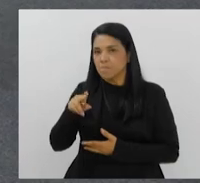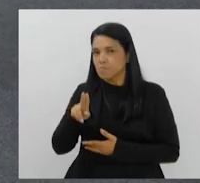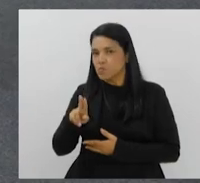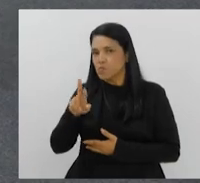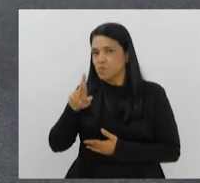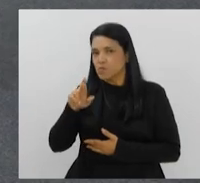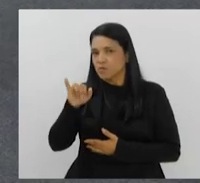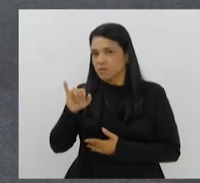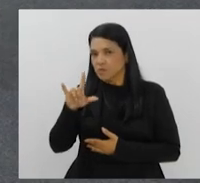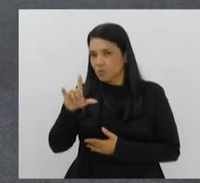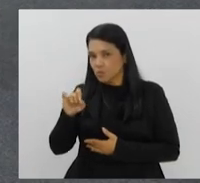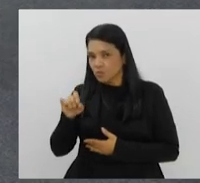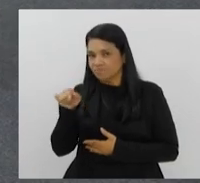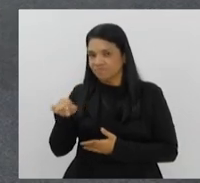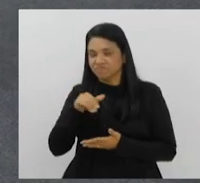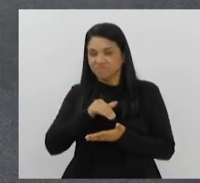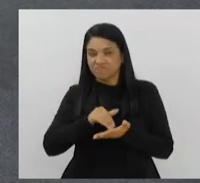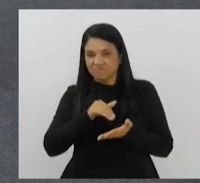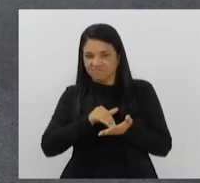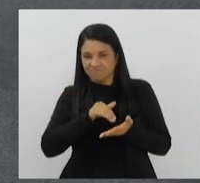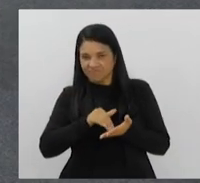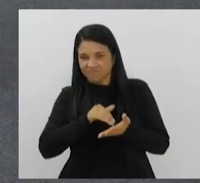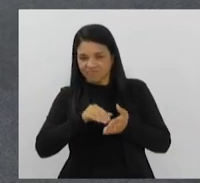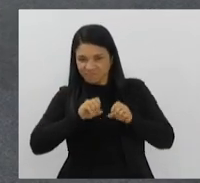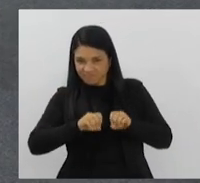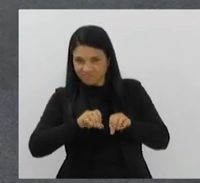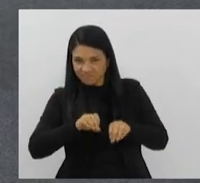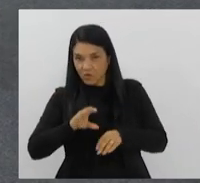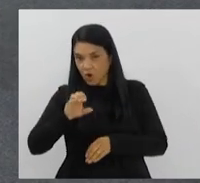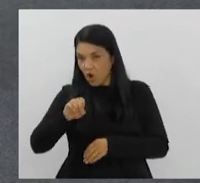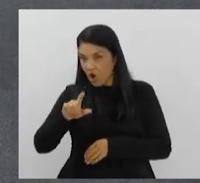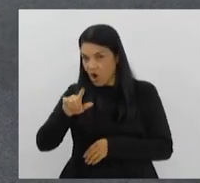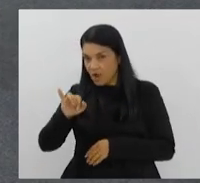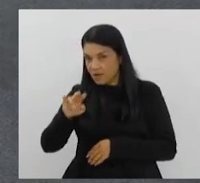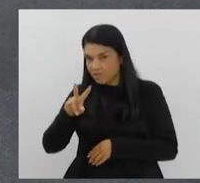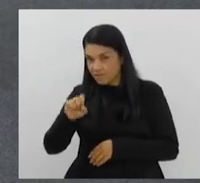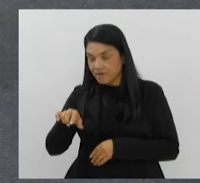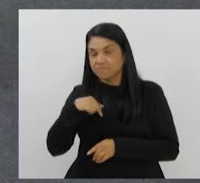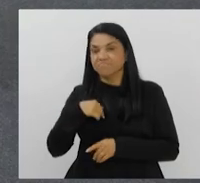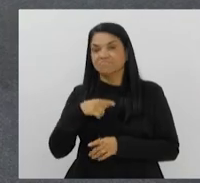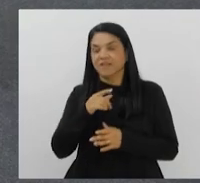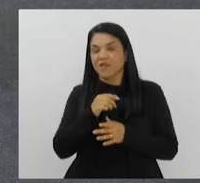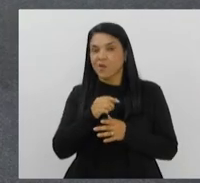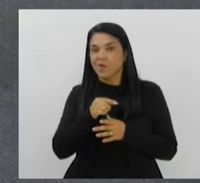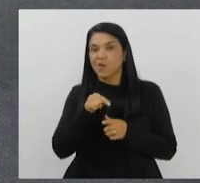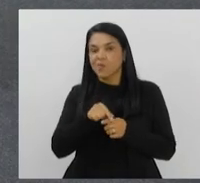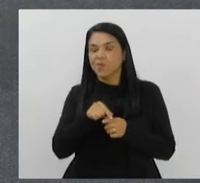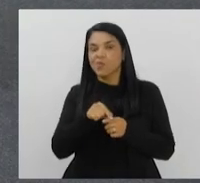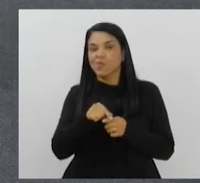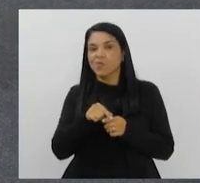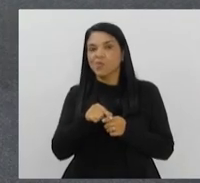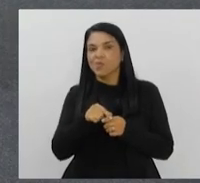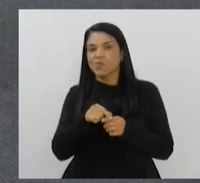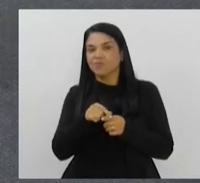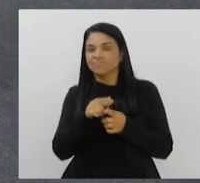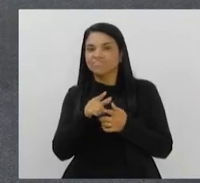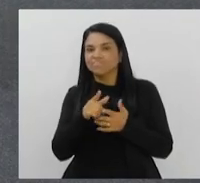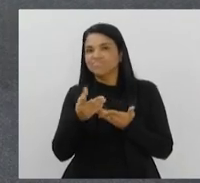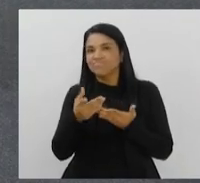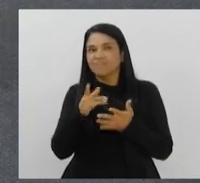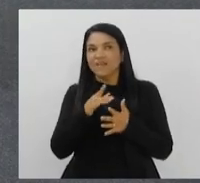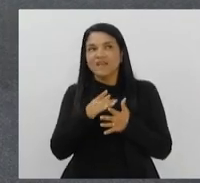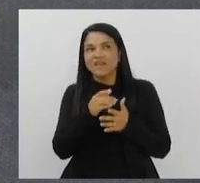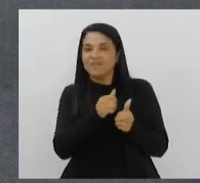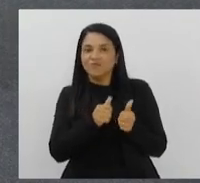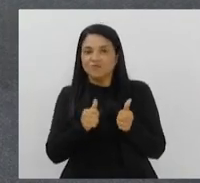Vossa Excelência traz à tona, que é o secretário de Educação, o seu Oliver, nada mais é do que o teste de ferro do Murilo. Nada mais é do que o teste de